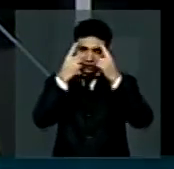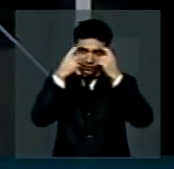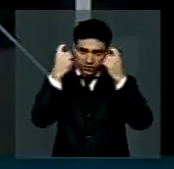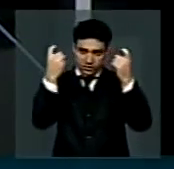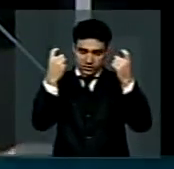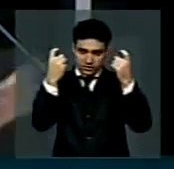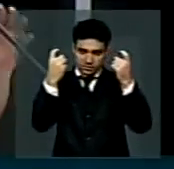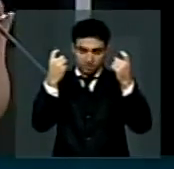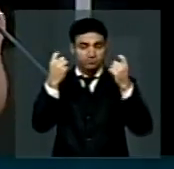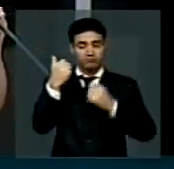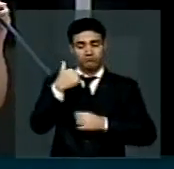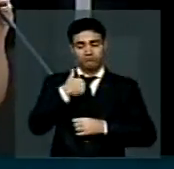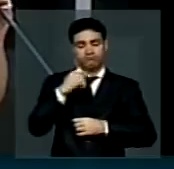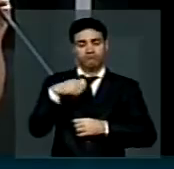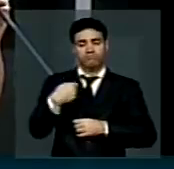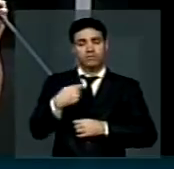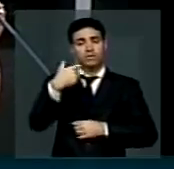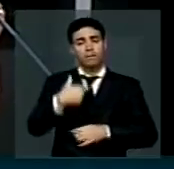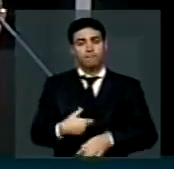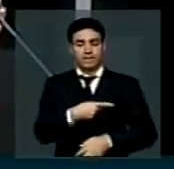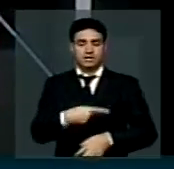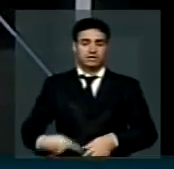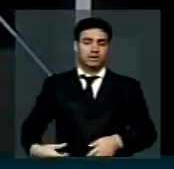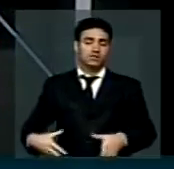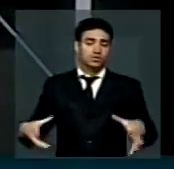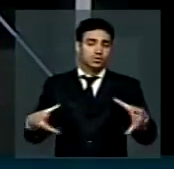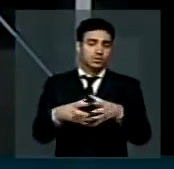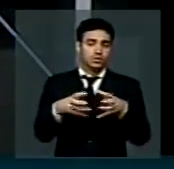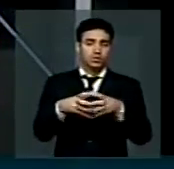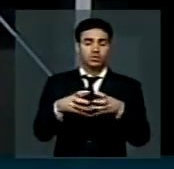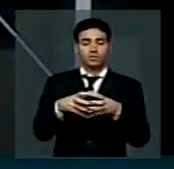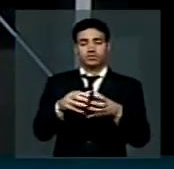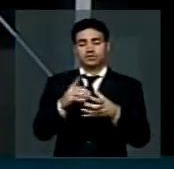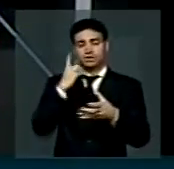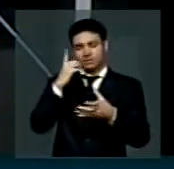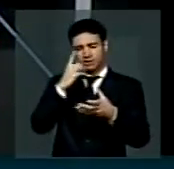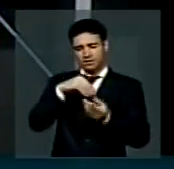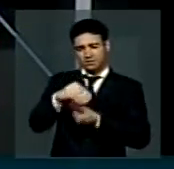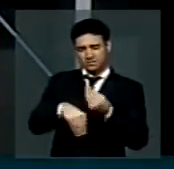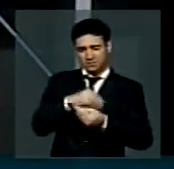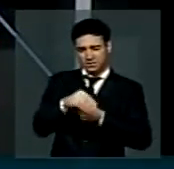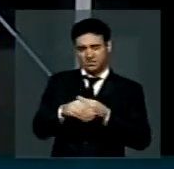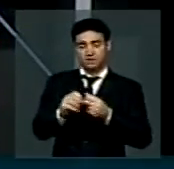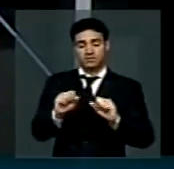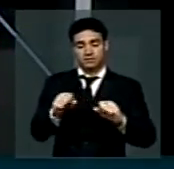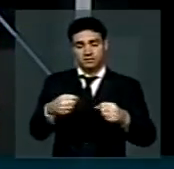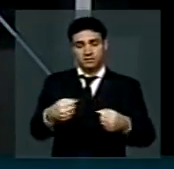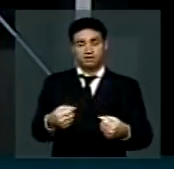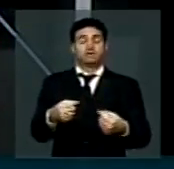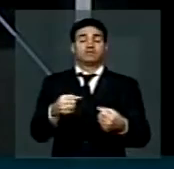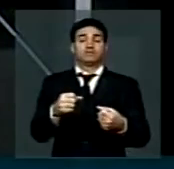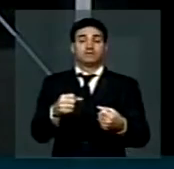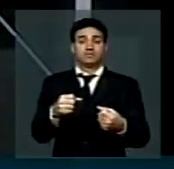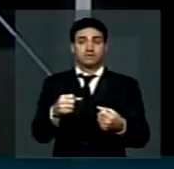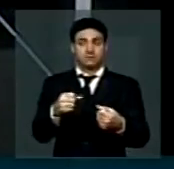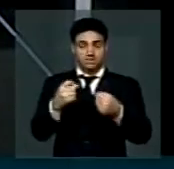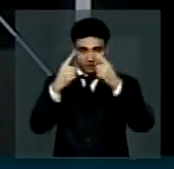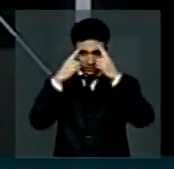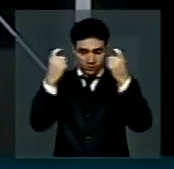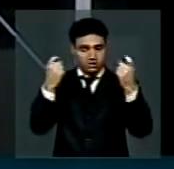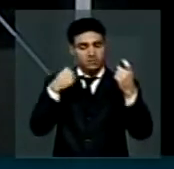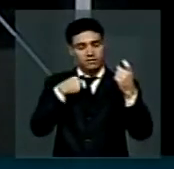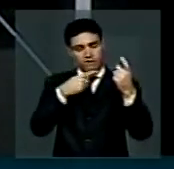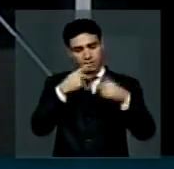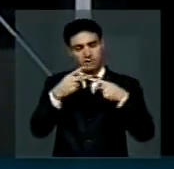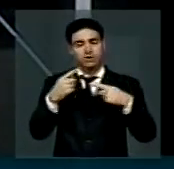na condição de presidente da Frente Parlamentar Mista em Defesa das Vítimas de Violência, enfatizo que